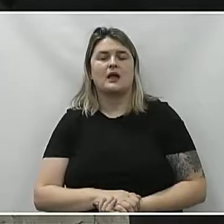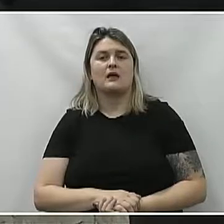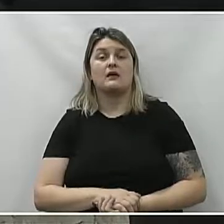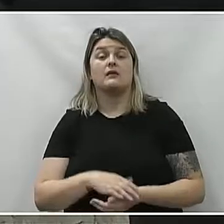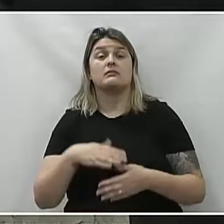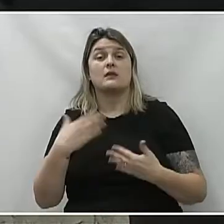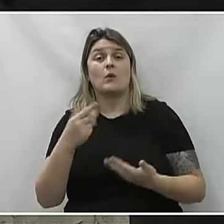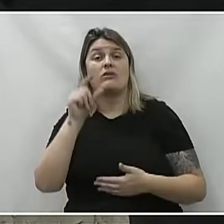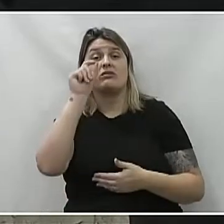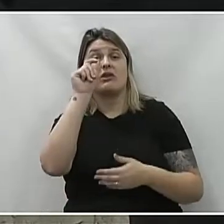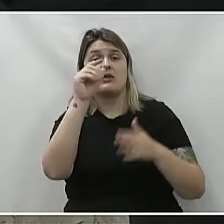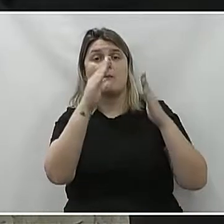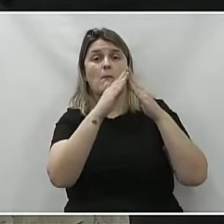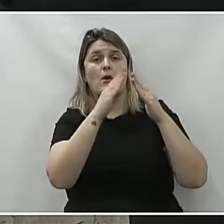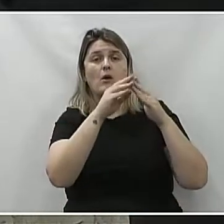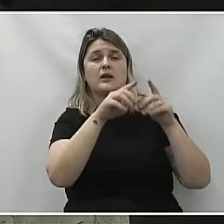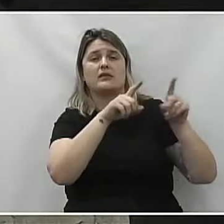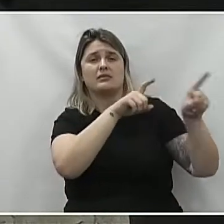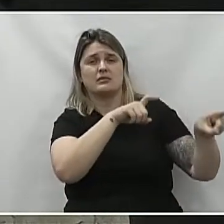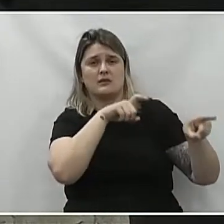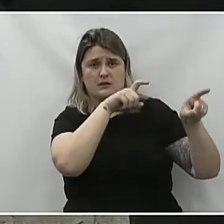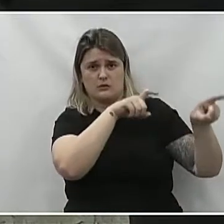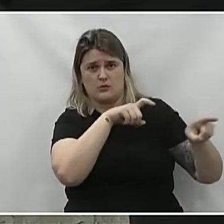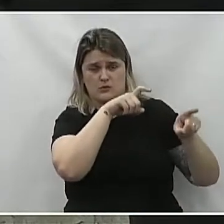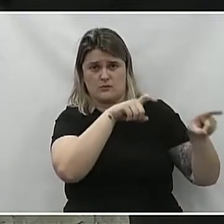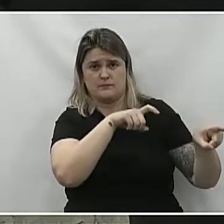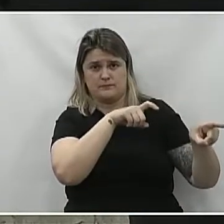interior e os transportes